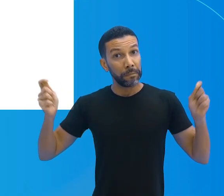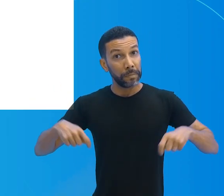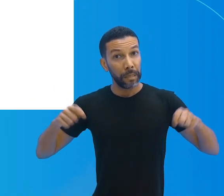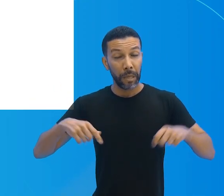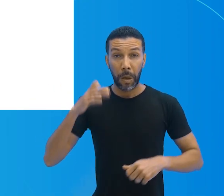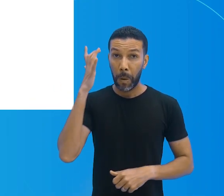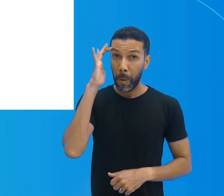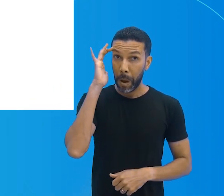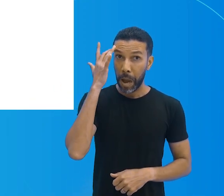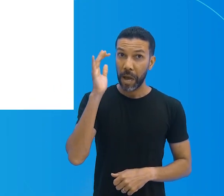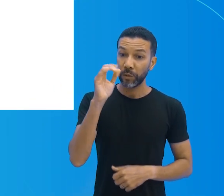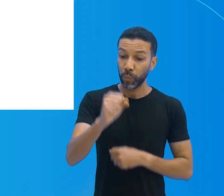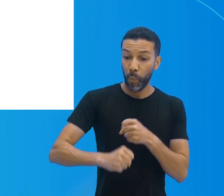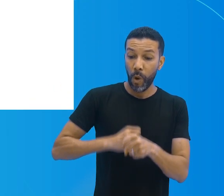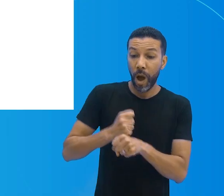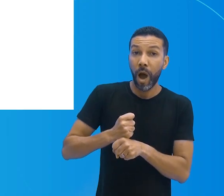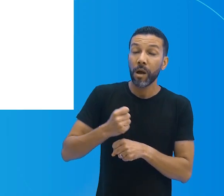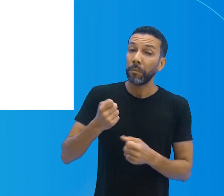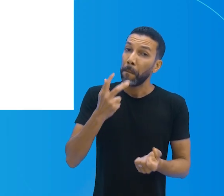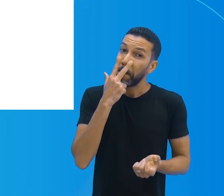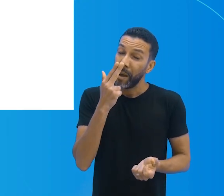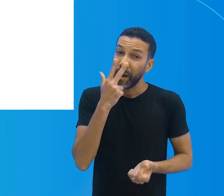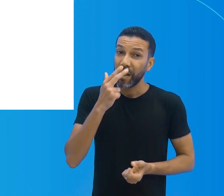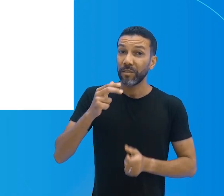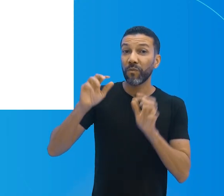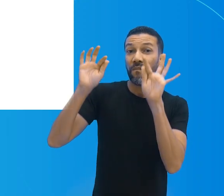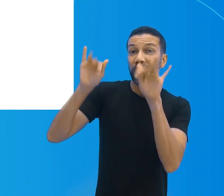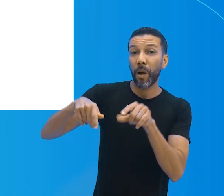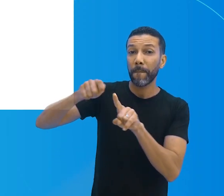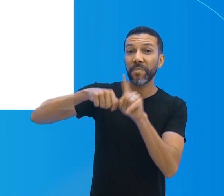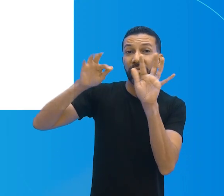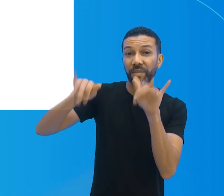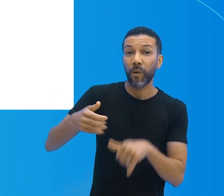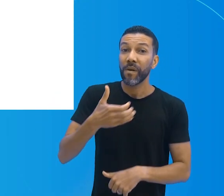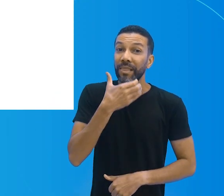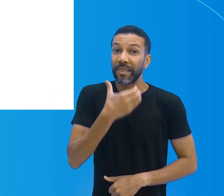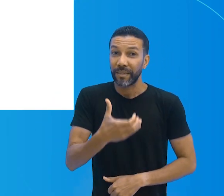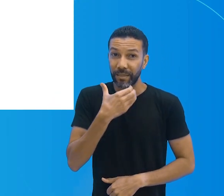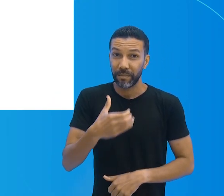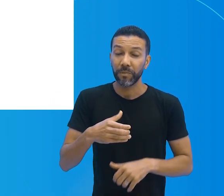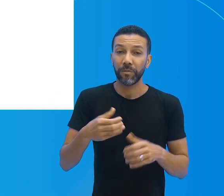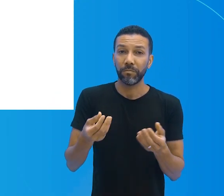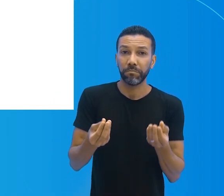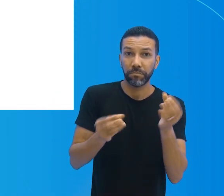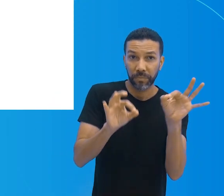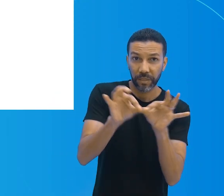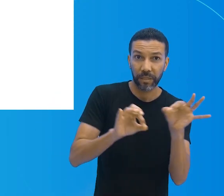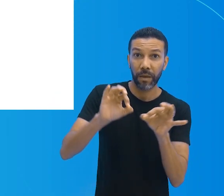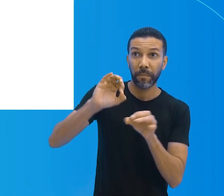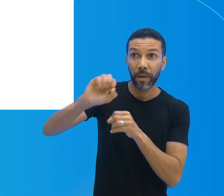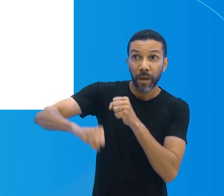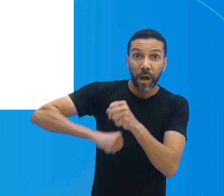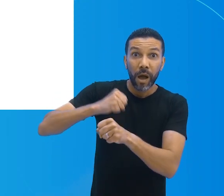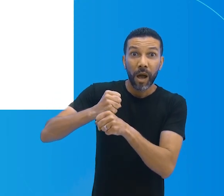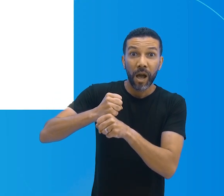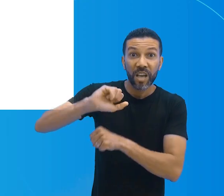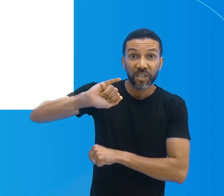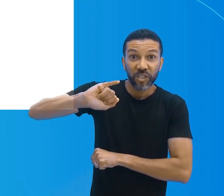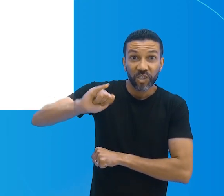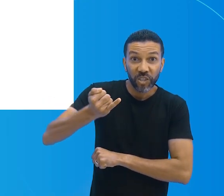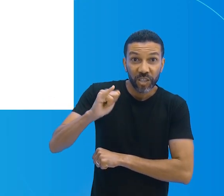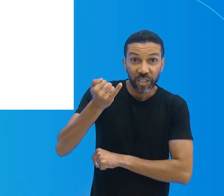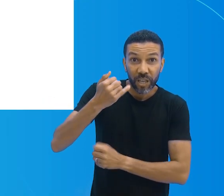ser feito ao final de cada ano, para que a gente possa planejar o ano subsequente, né? Então